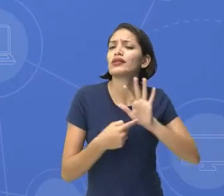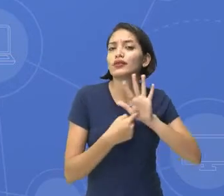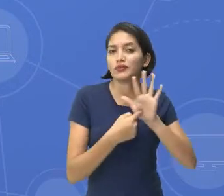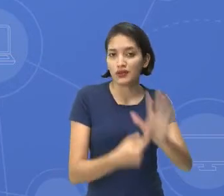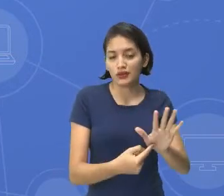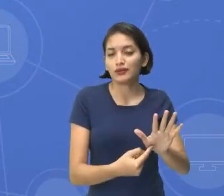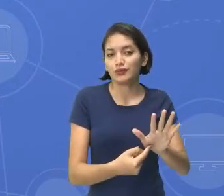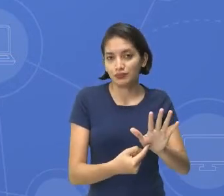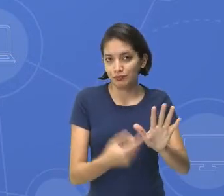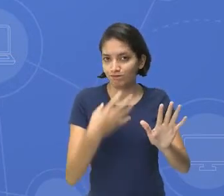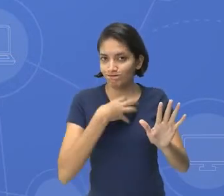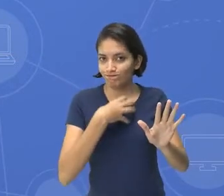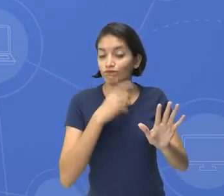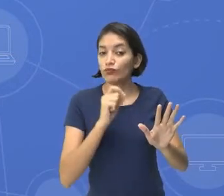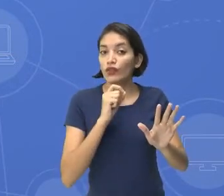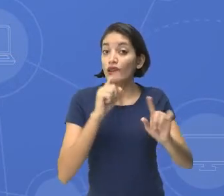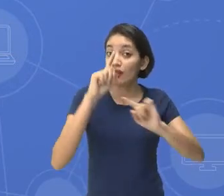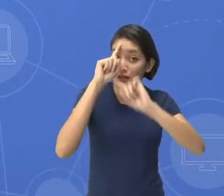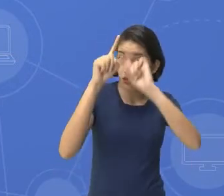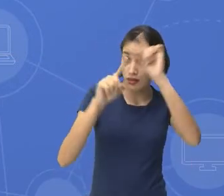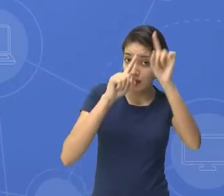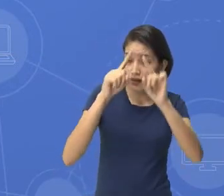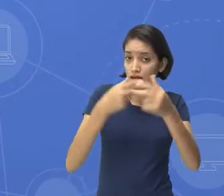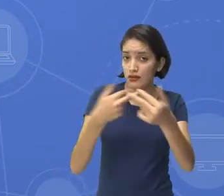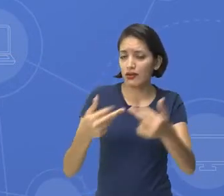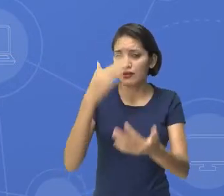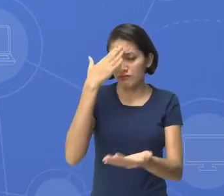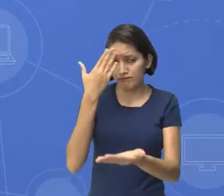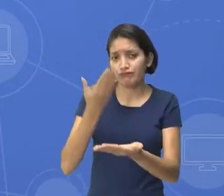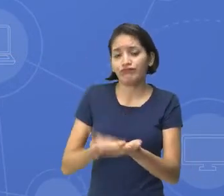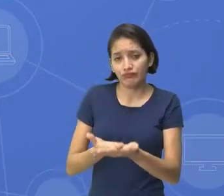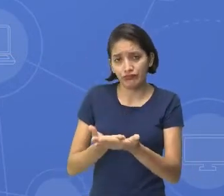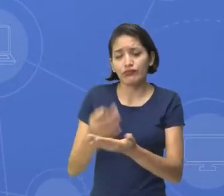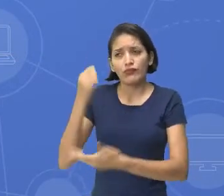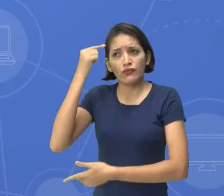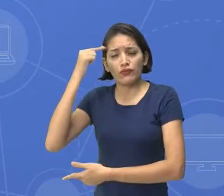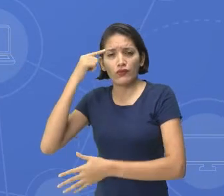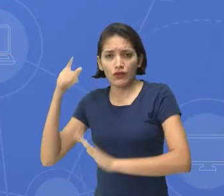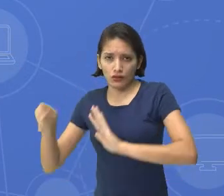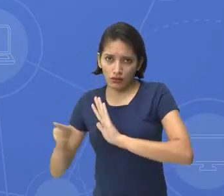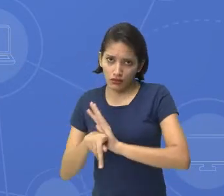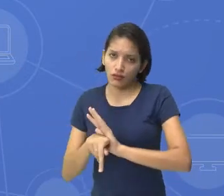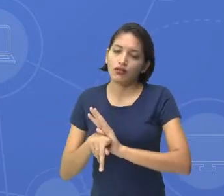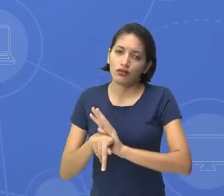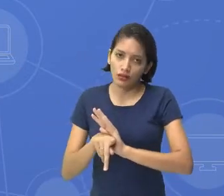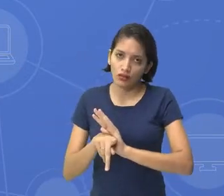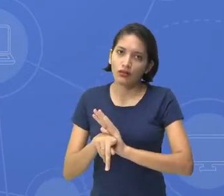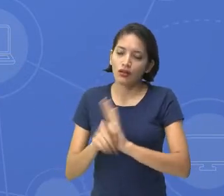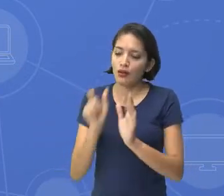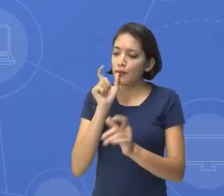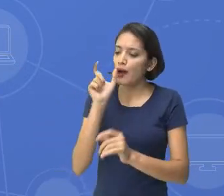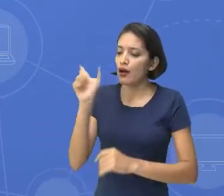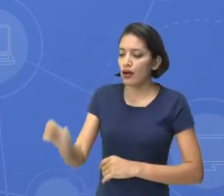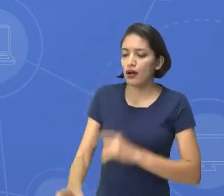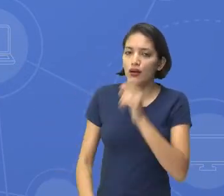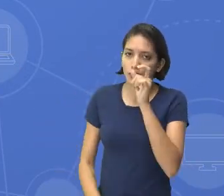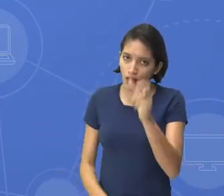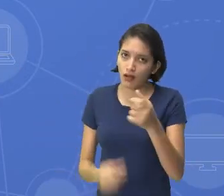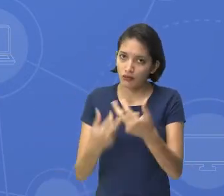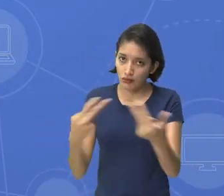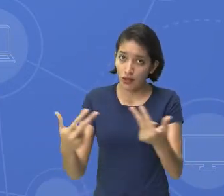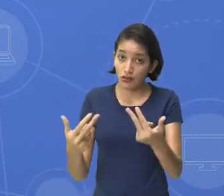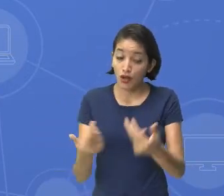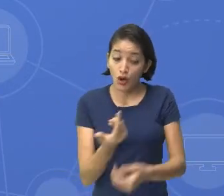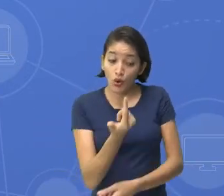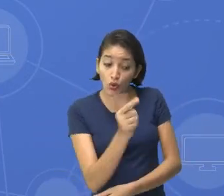trazendo em si? Ideias, crenças, pensamentos, né, palavras, que